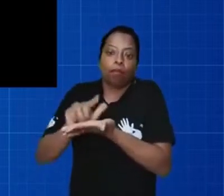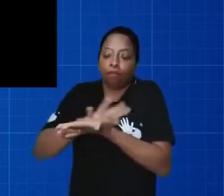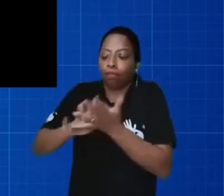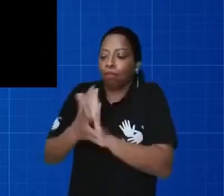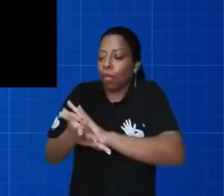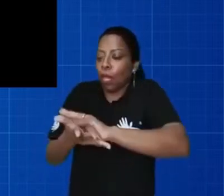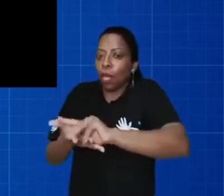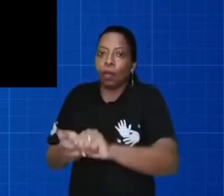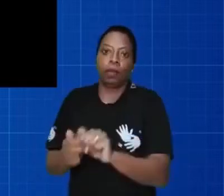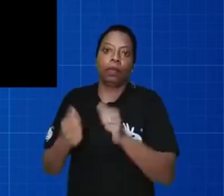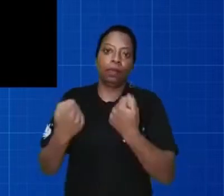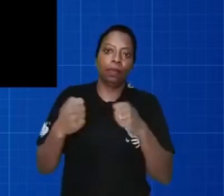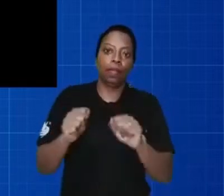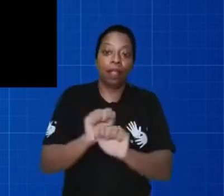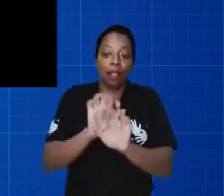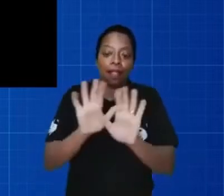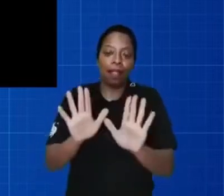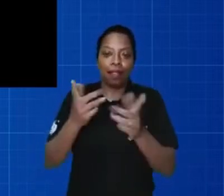vai falar da higienização das mãos.